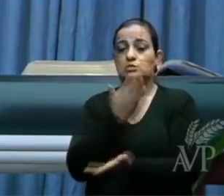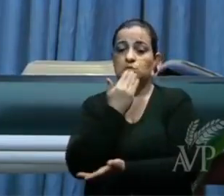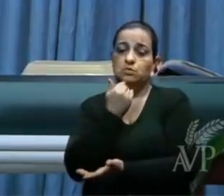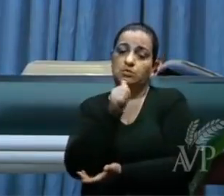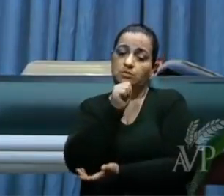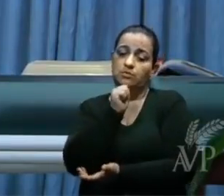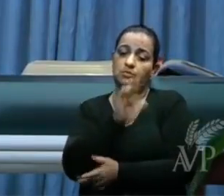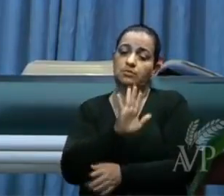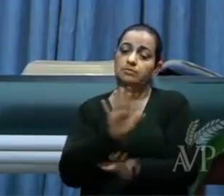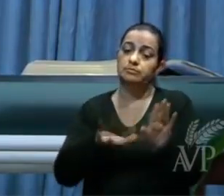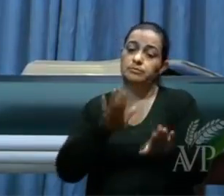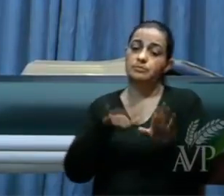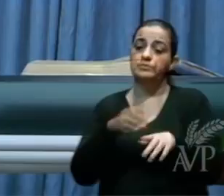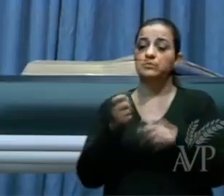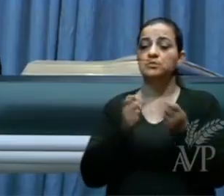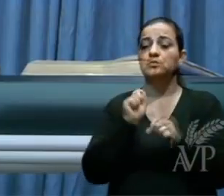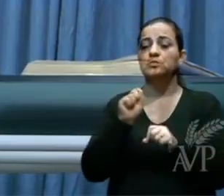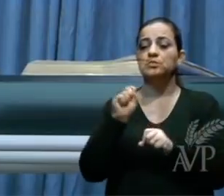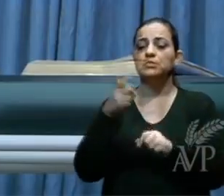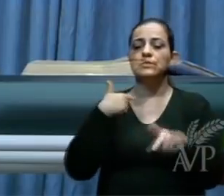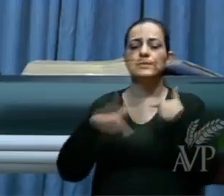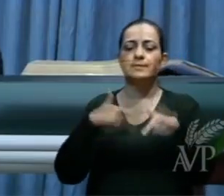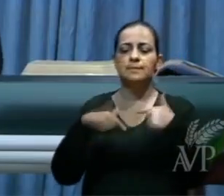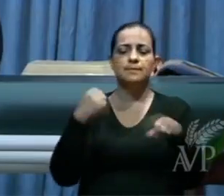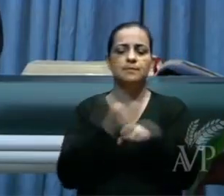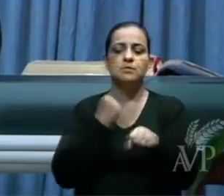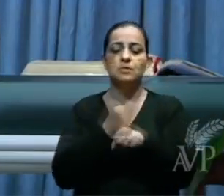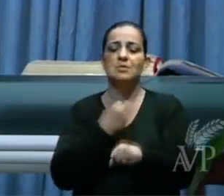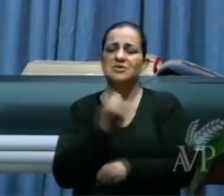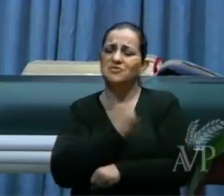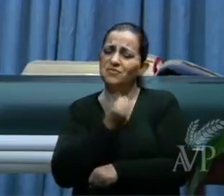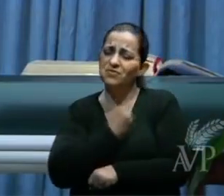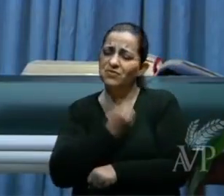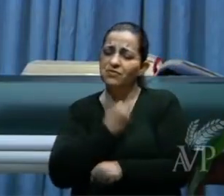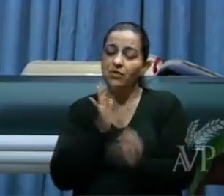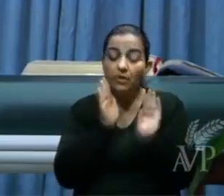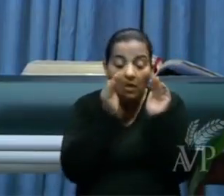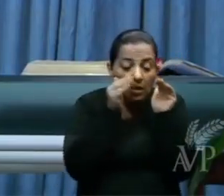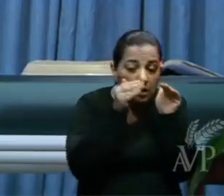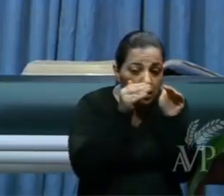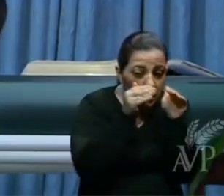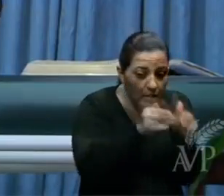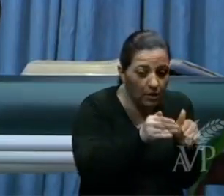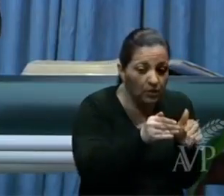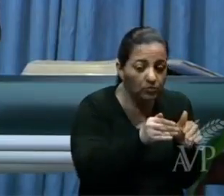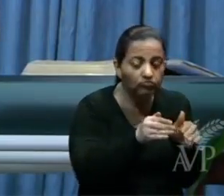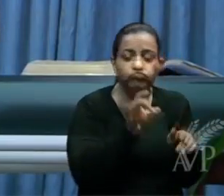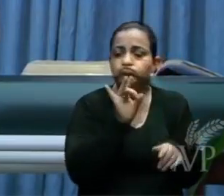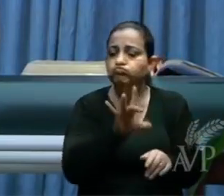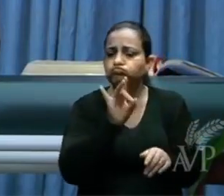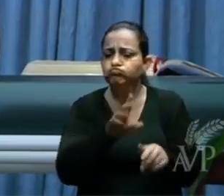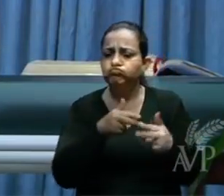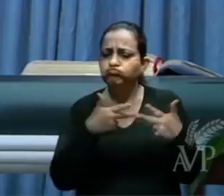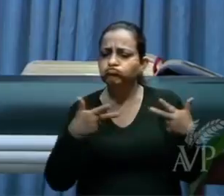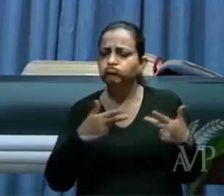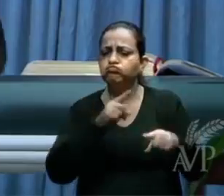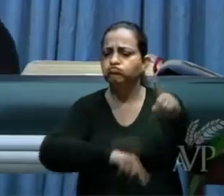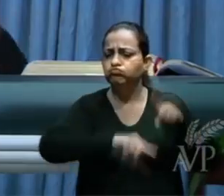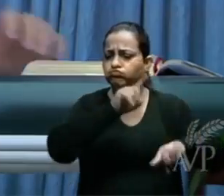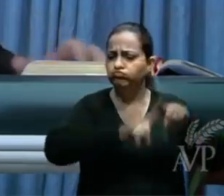é trabalhar de ficar mais visíveis voltado só para coisa